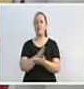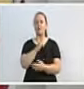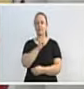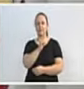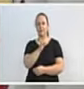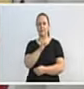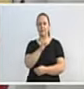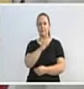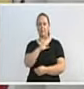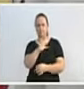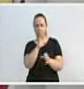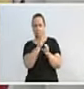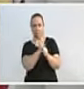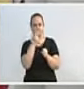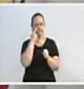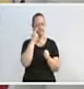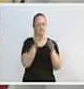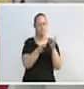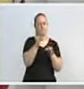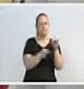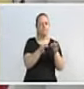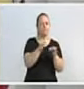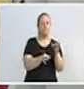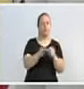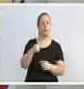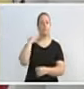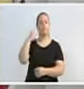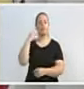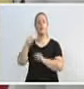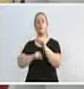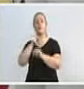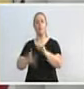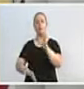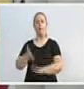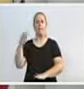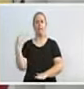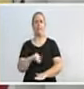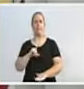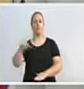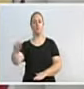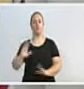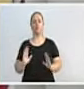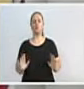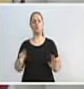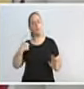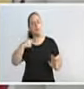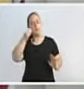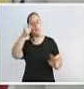Judiciário, vereador Vanderlei, o que fez o vereador César Souza? Deu no pé. Não vou ser candidato à reeleição. Né?